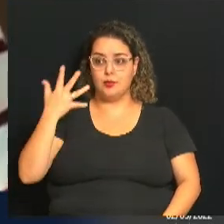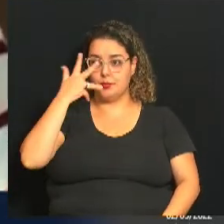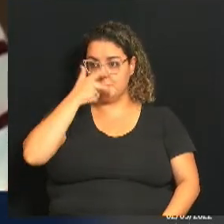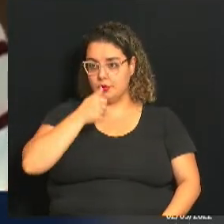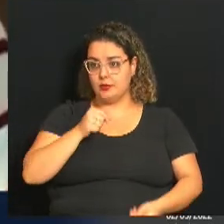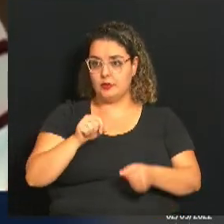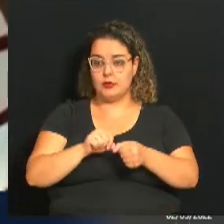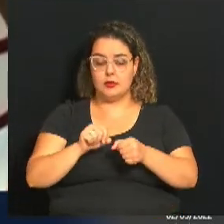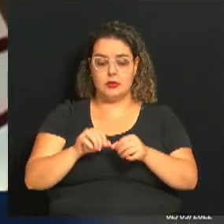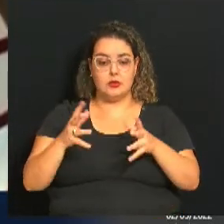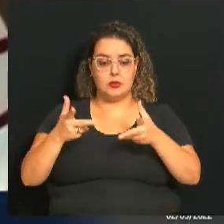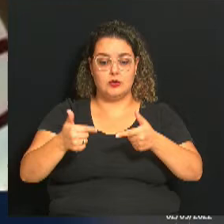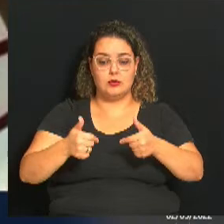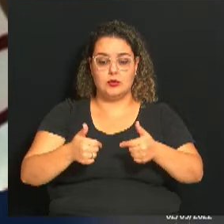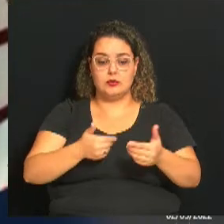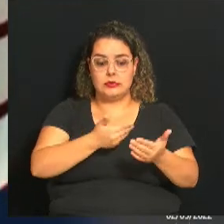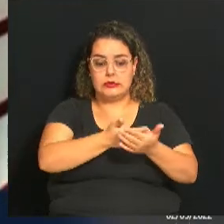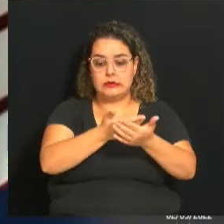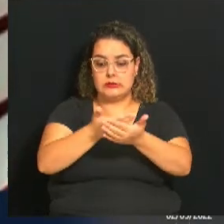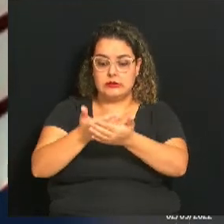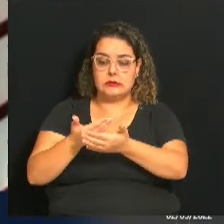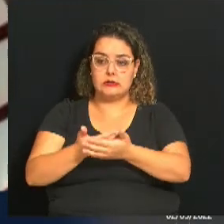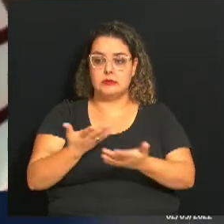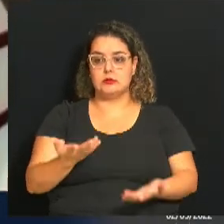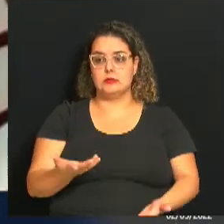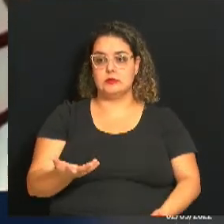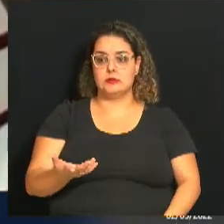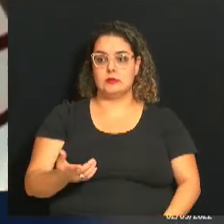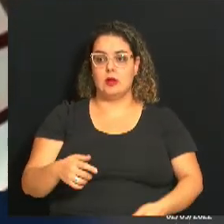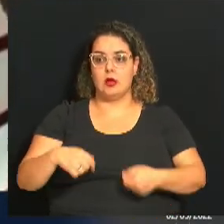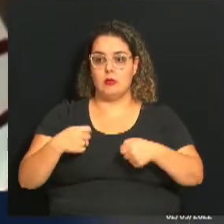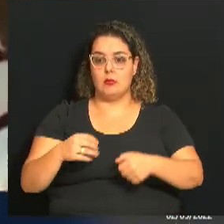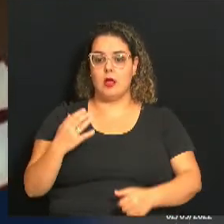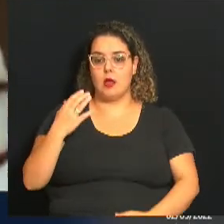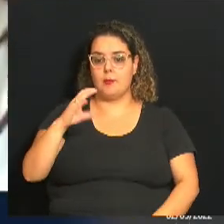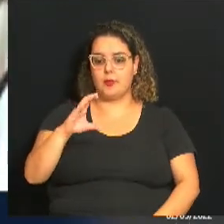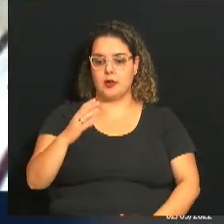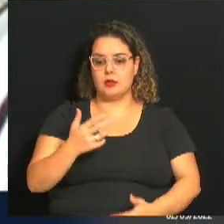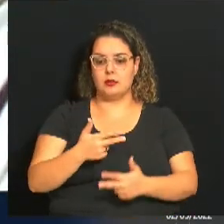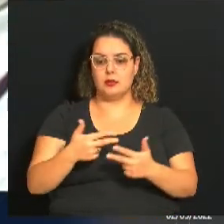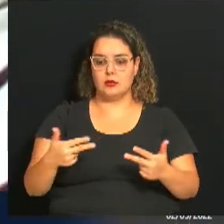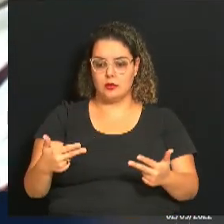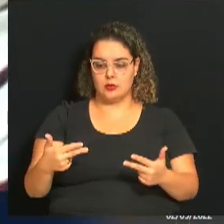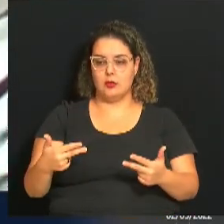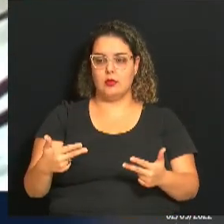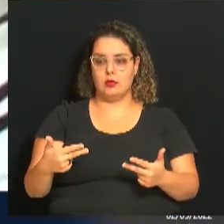esse estudo e nós temos que colocar alguma coisa em